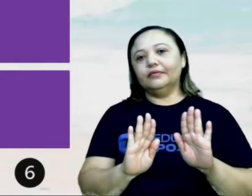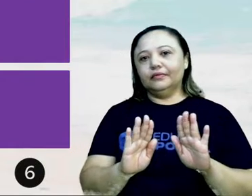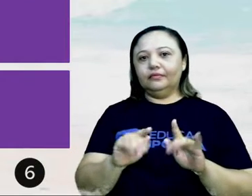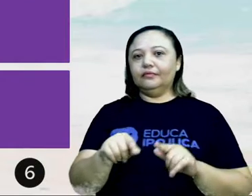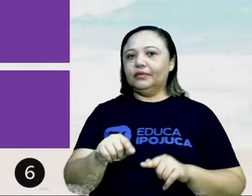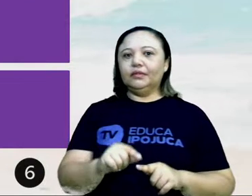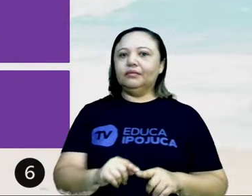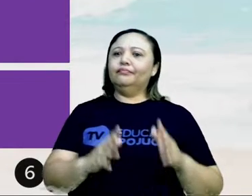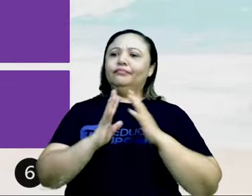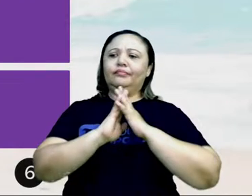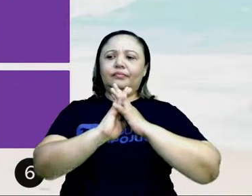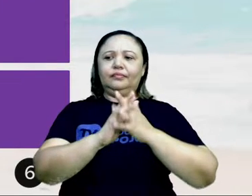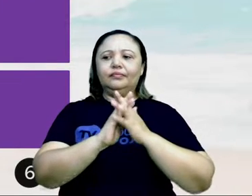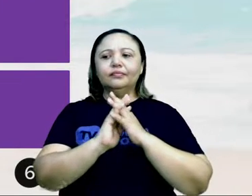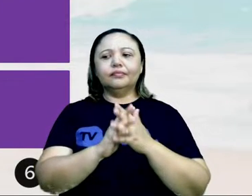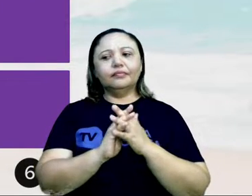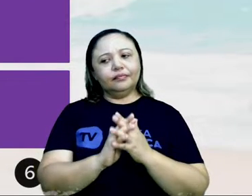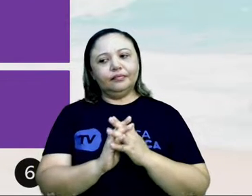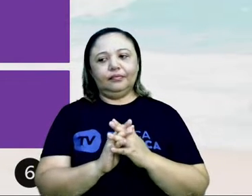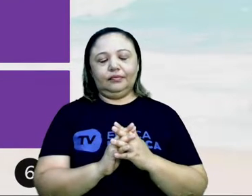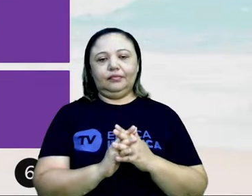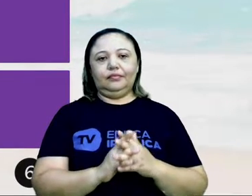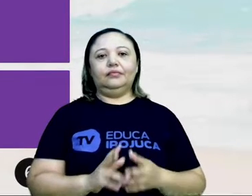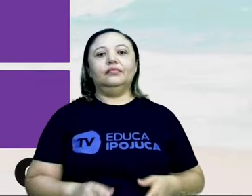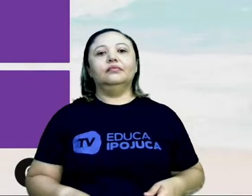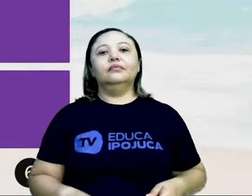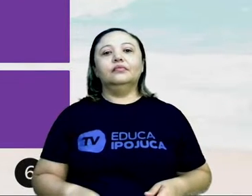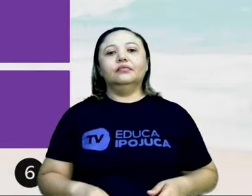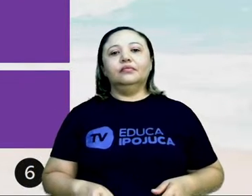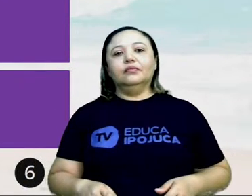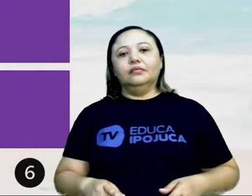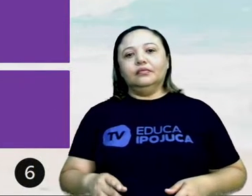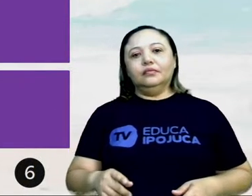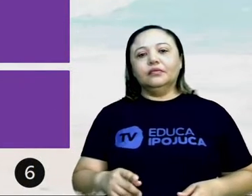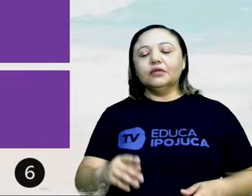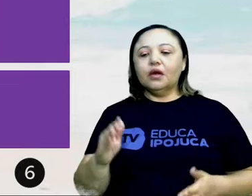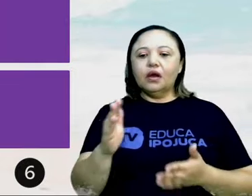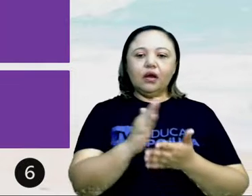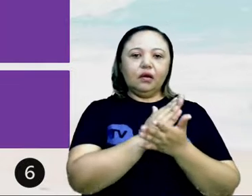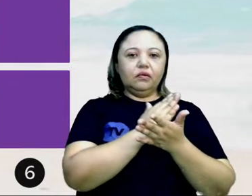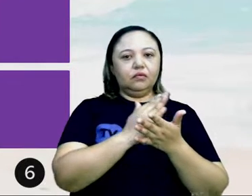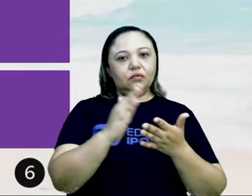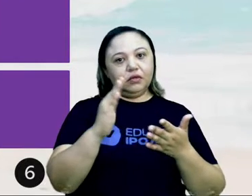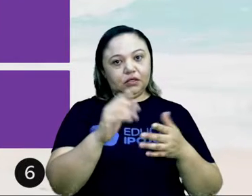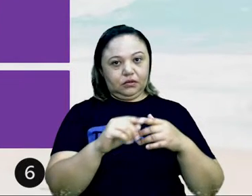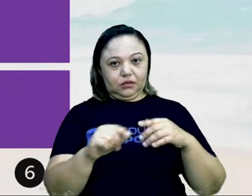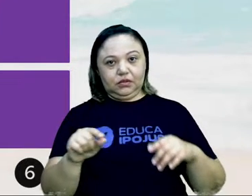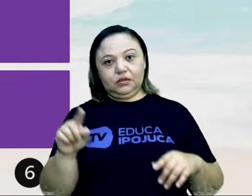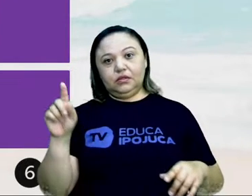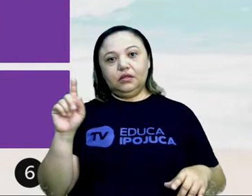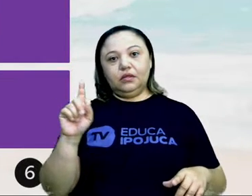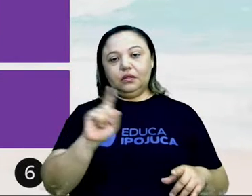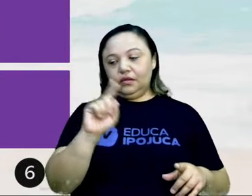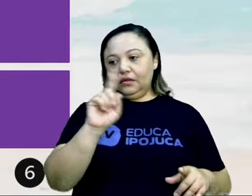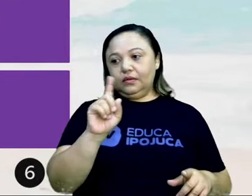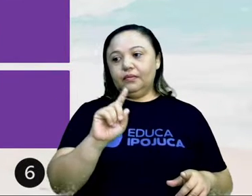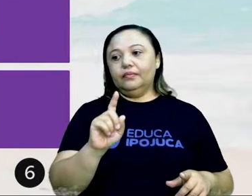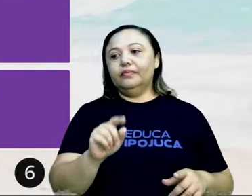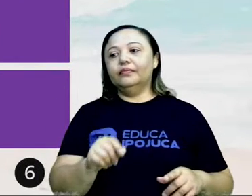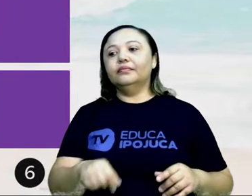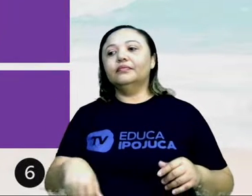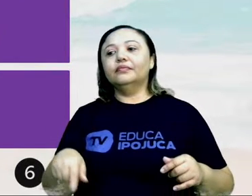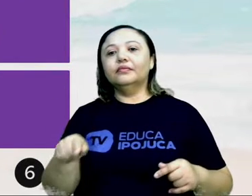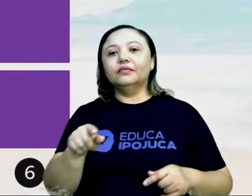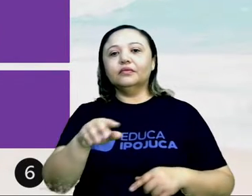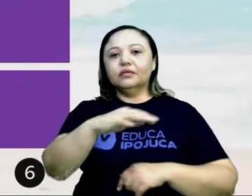trocada, então eu vou interpretar talvez em outro lugar. Só em algumas situações isso não vai acontecer. Quais são?